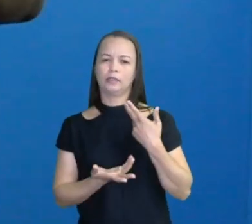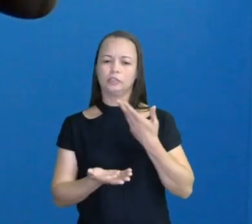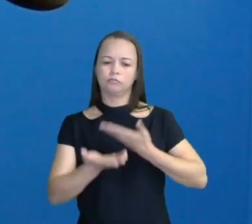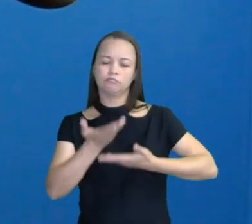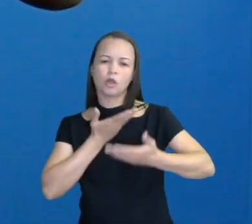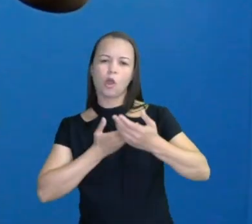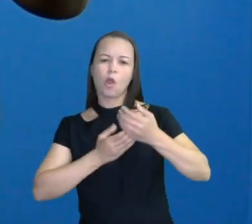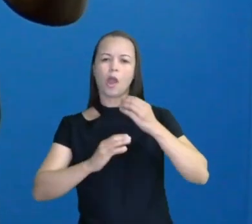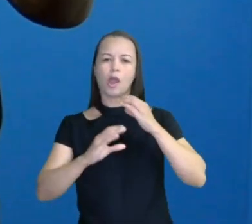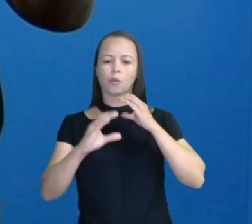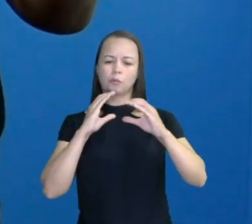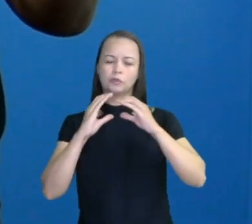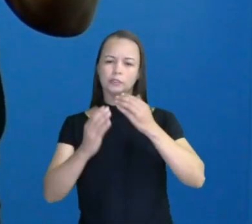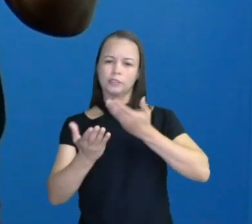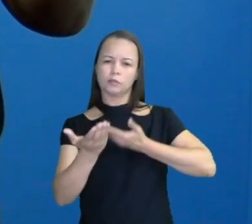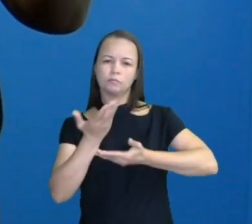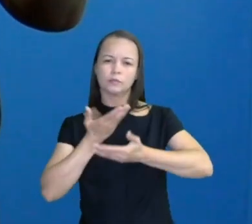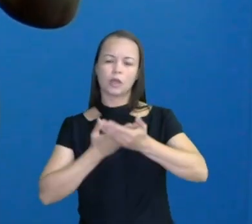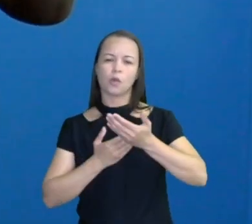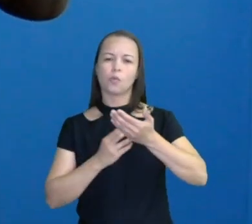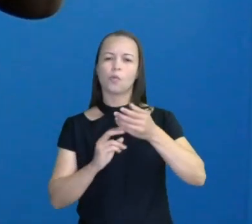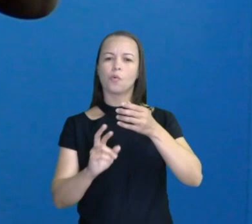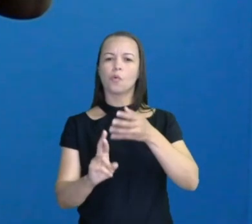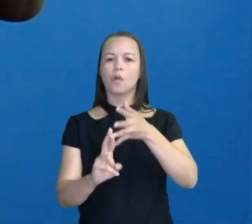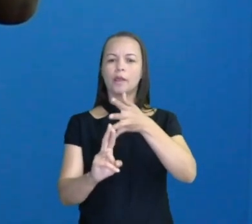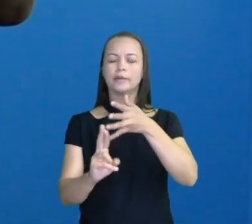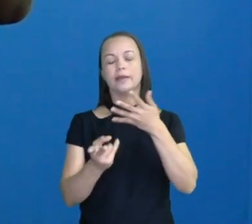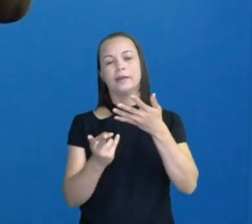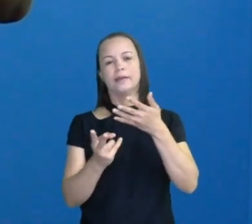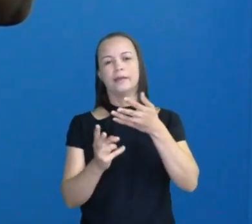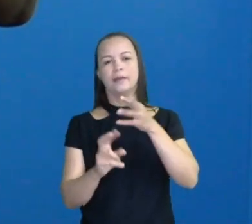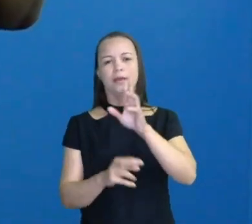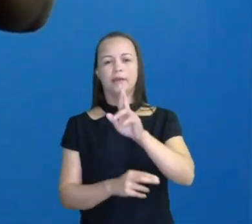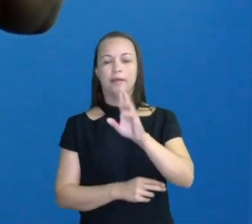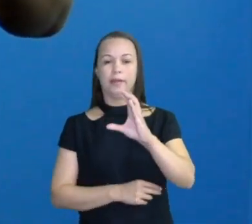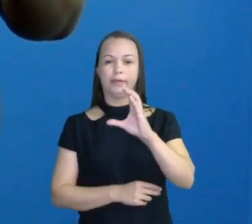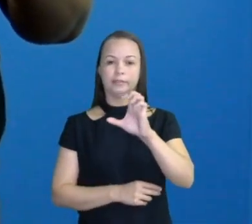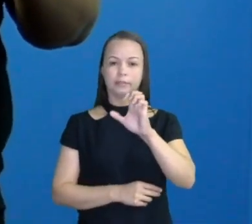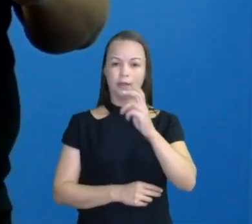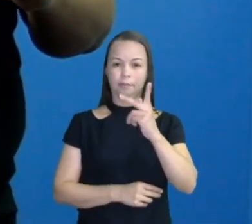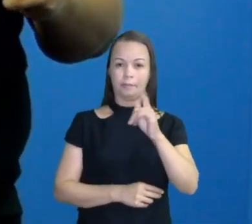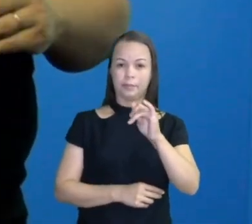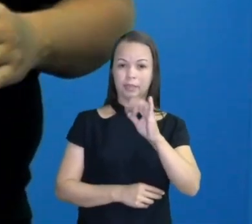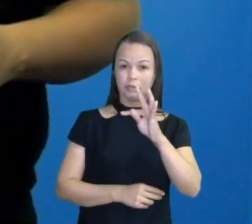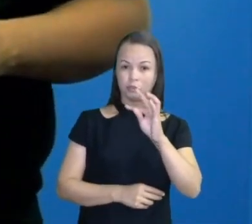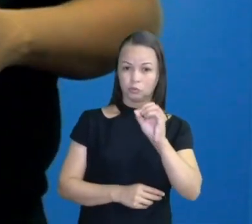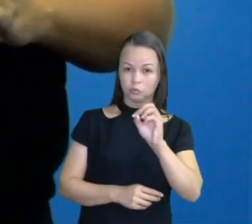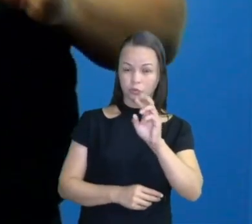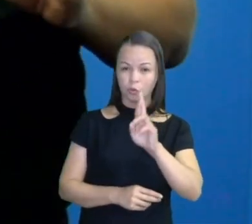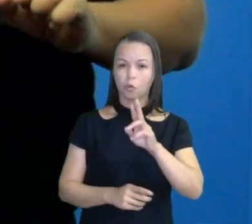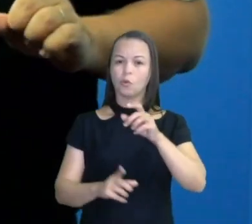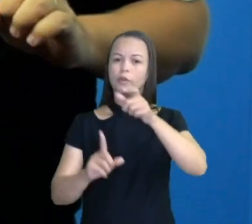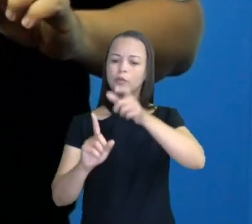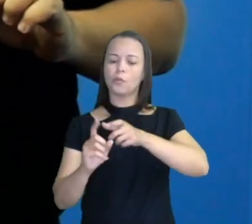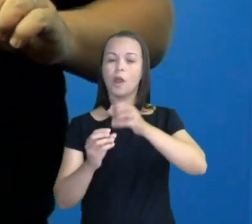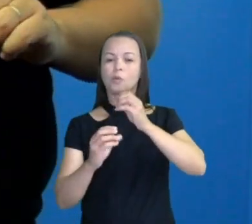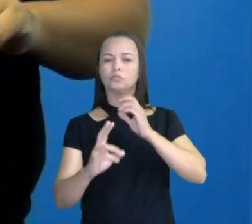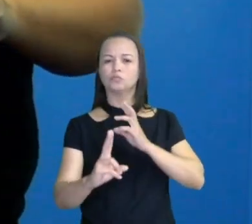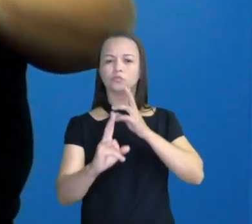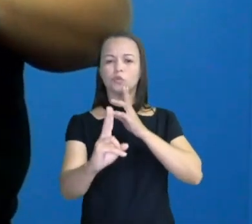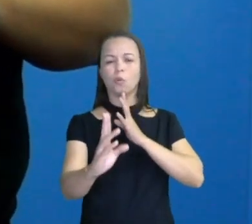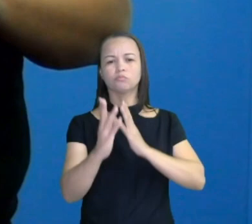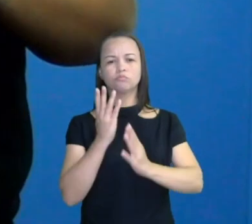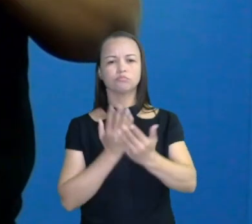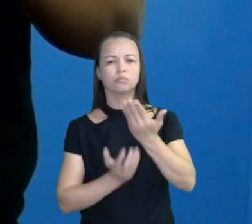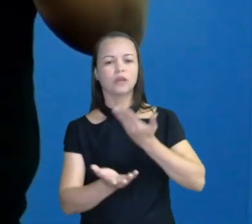eu. Um receptor, que está recebendo a informação, e um autor, tá bom? Todo esse